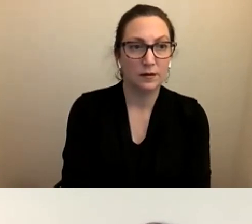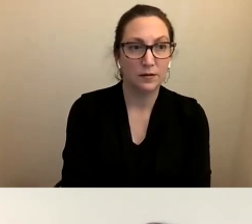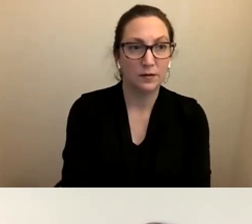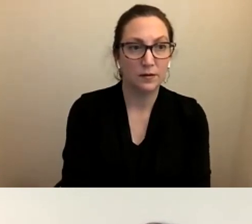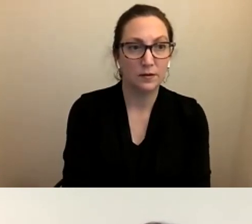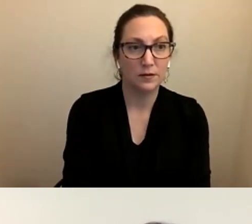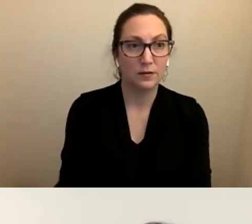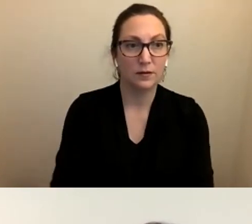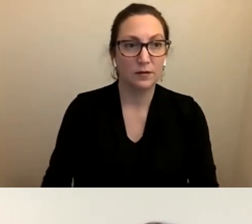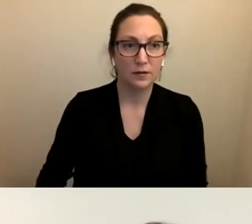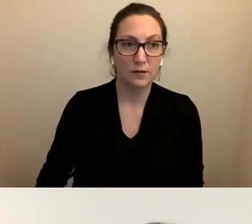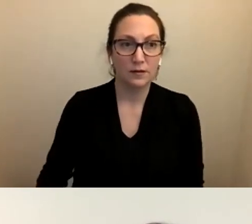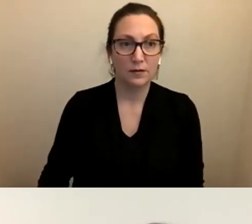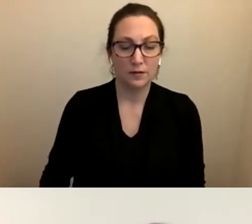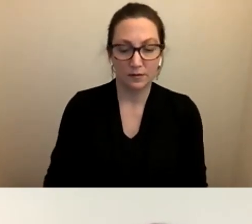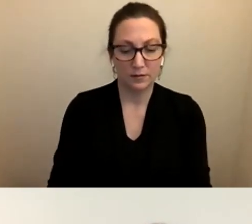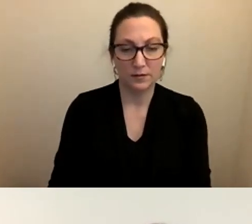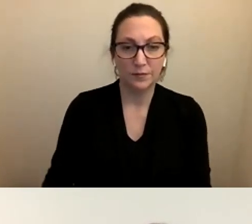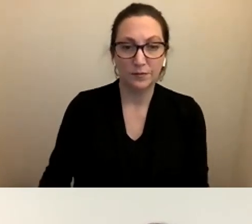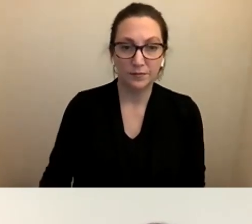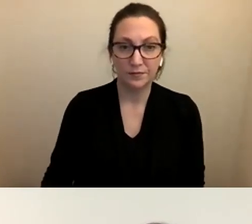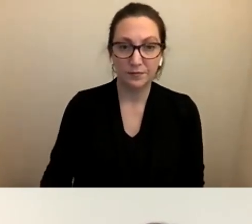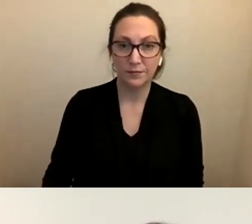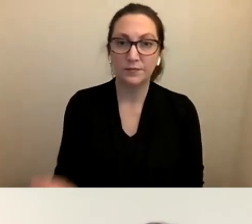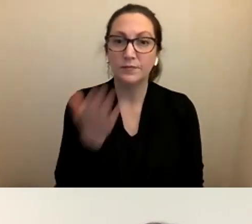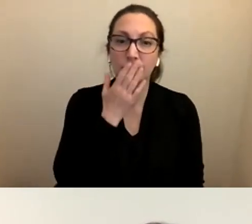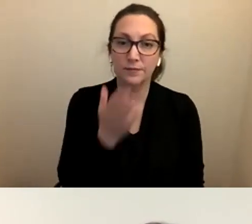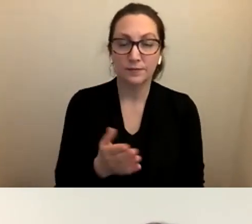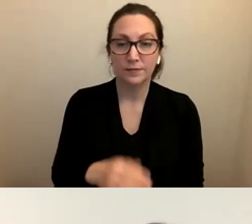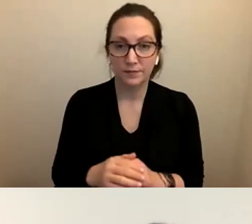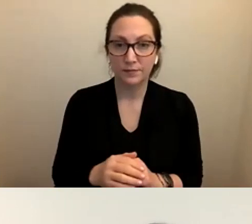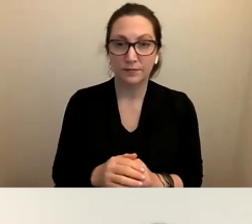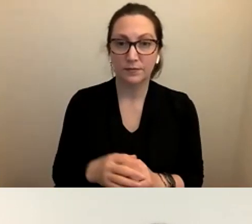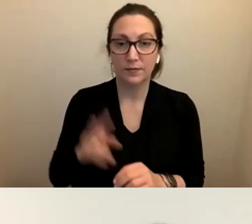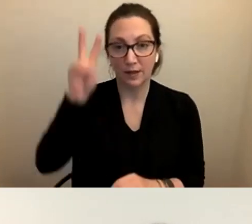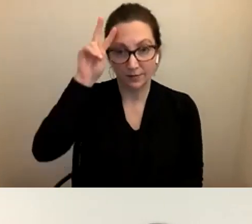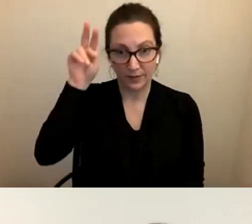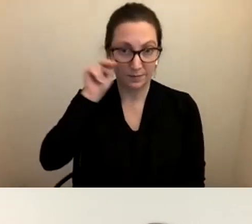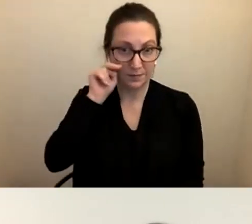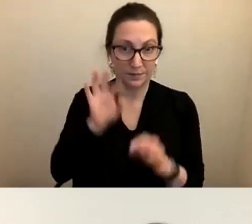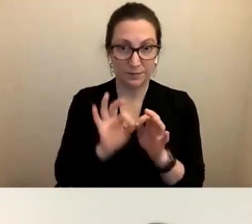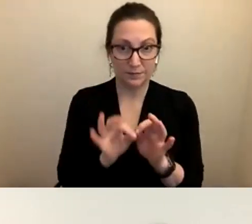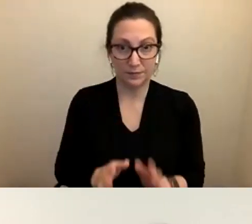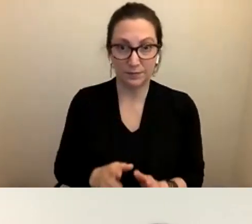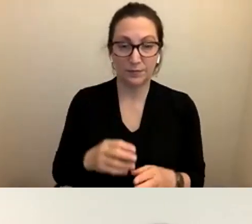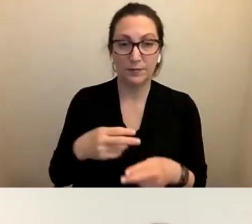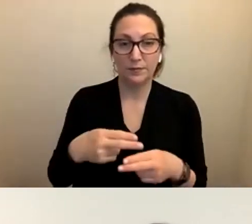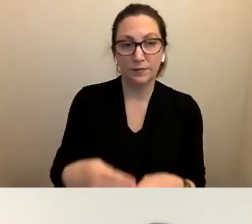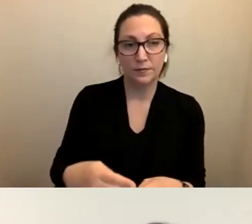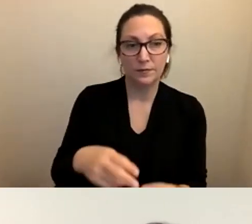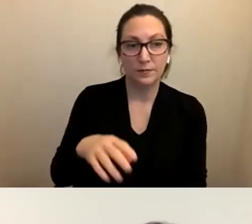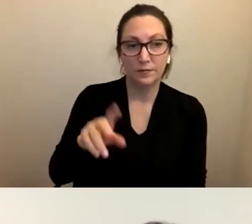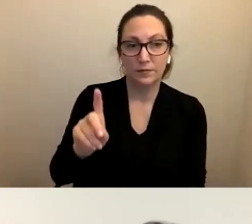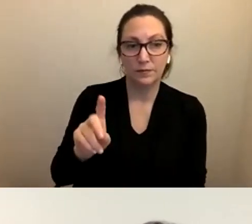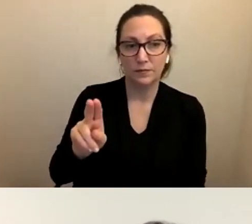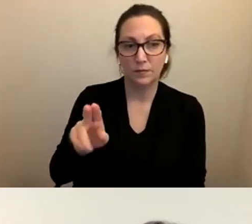português dessa reunião. Obrigada. Thank you. Our Vietnamese interpreter is Nguyen Tru. Will you